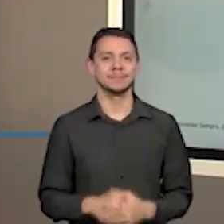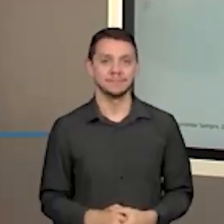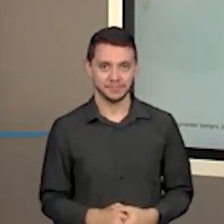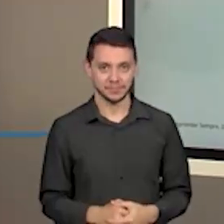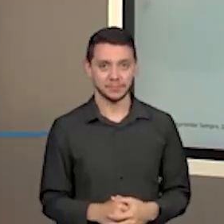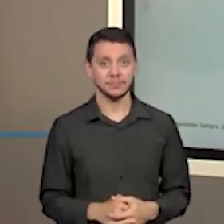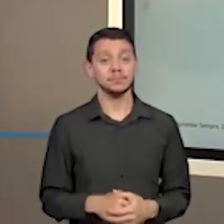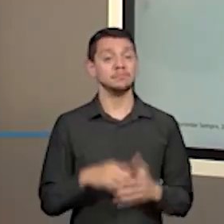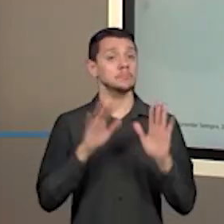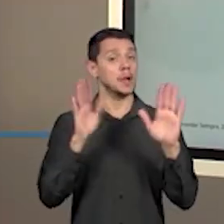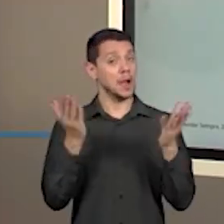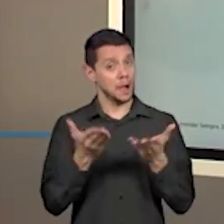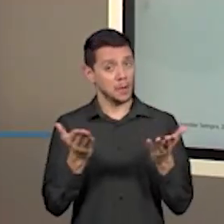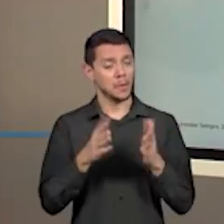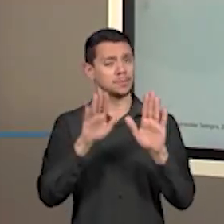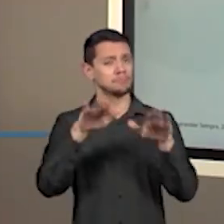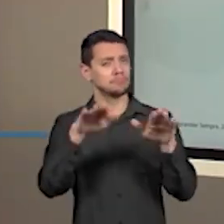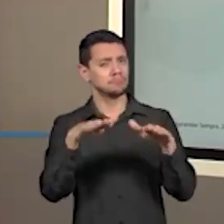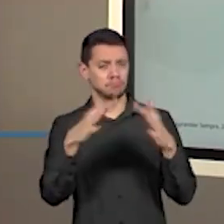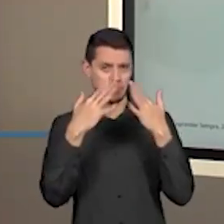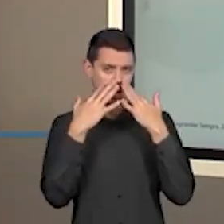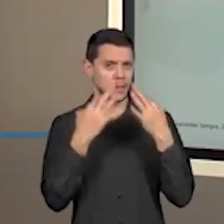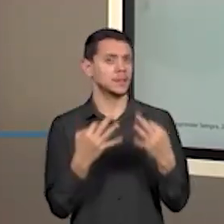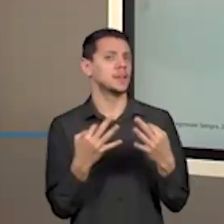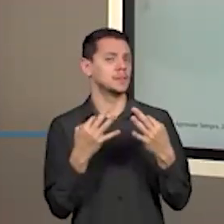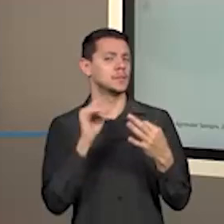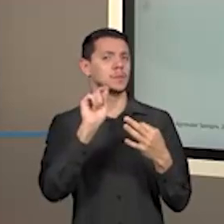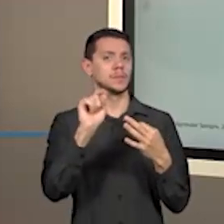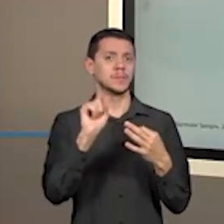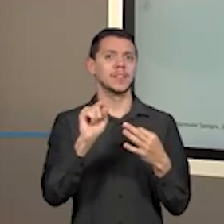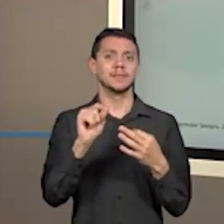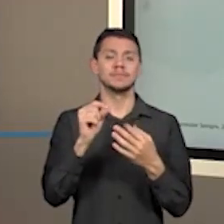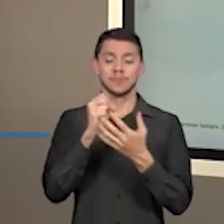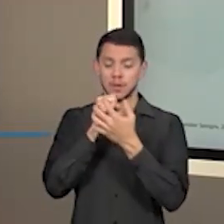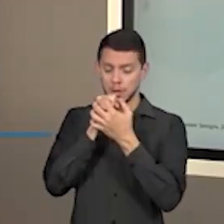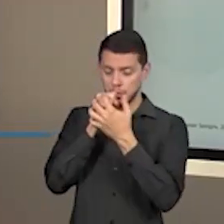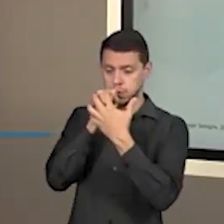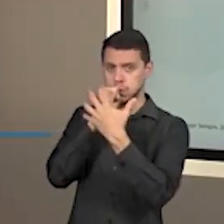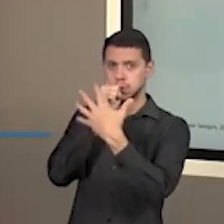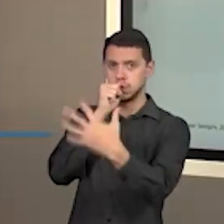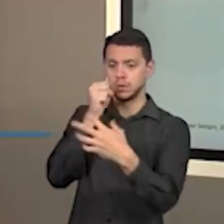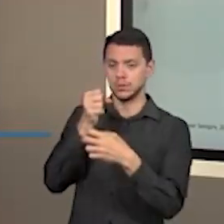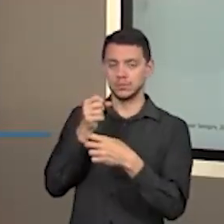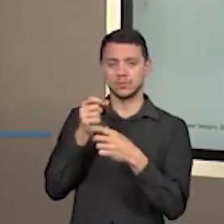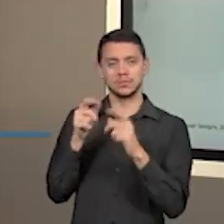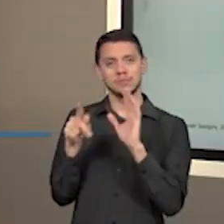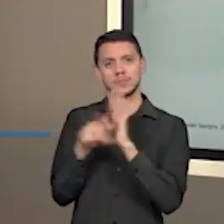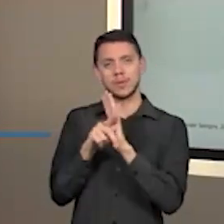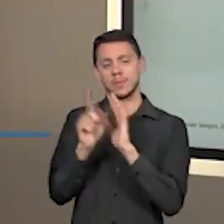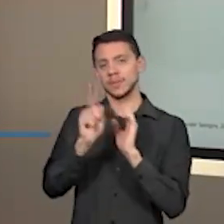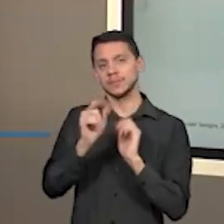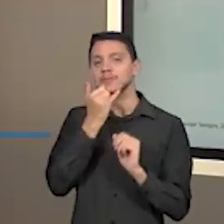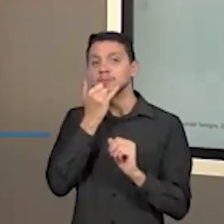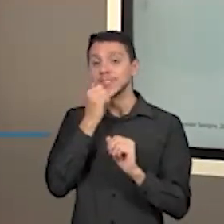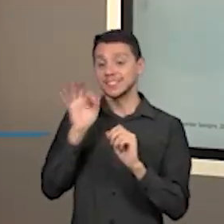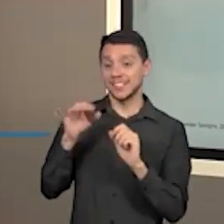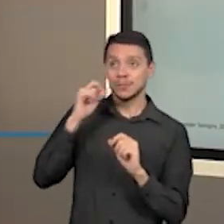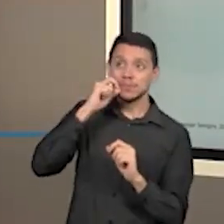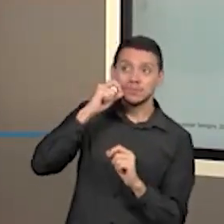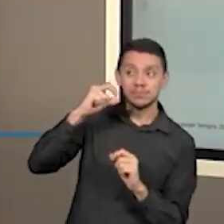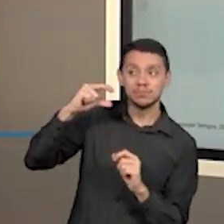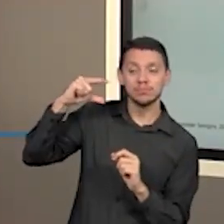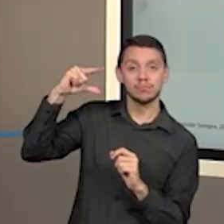chamar a atenção de vocês, no início desta aula, para os balões, onde o texto escrito